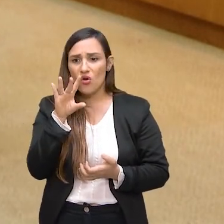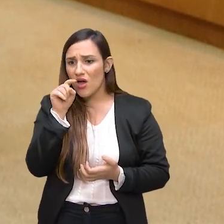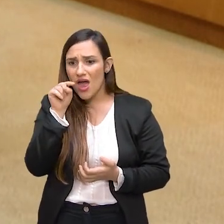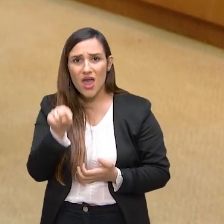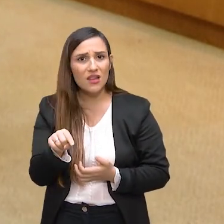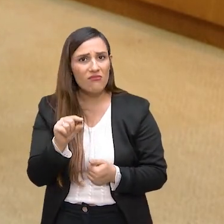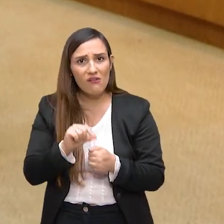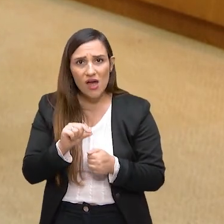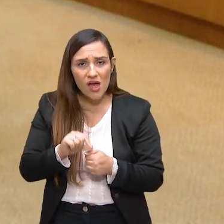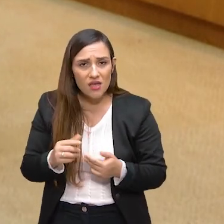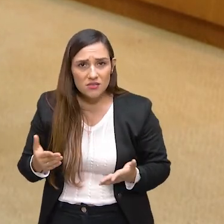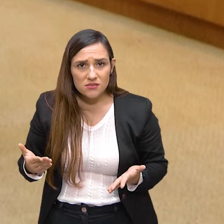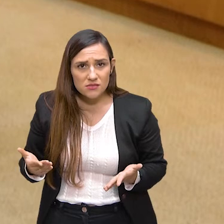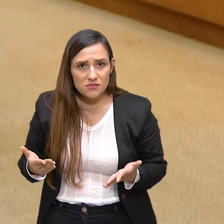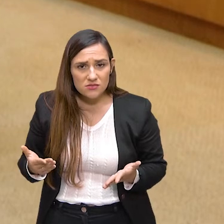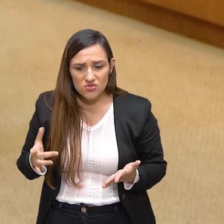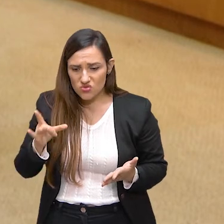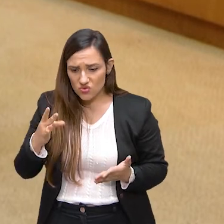esses